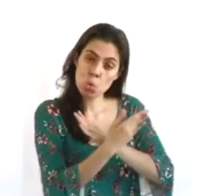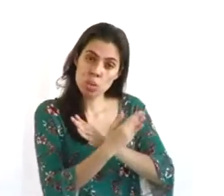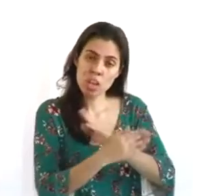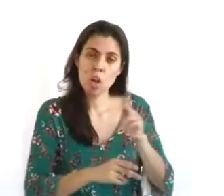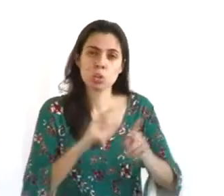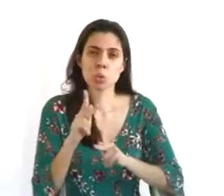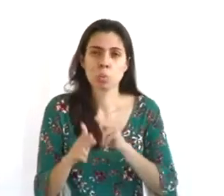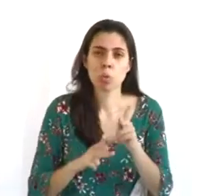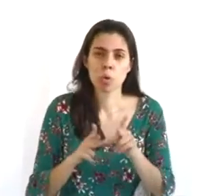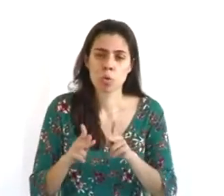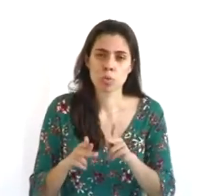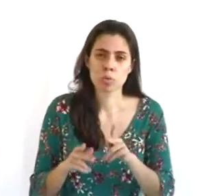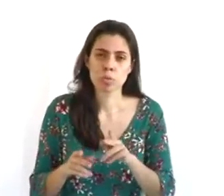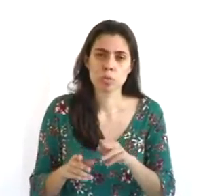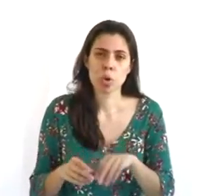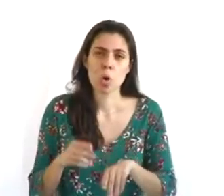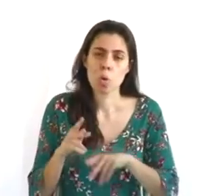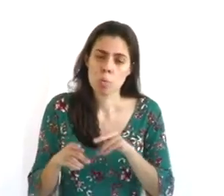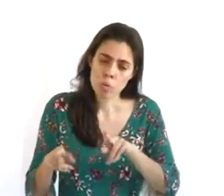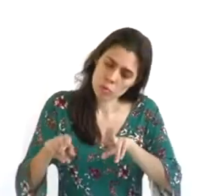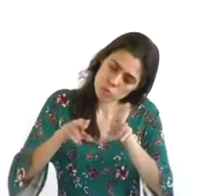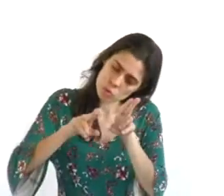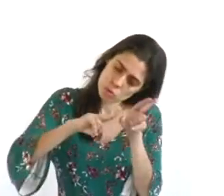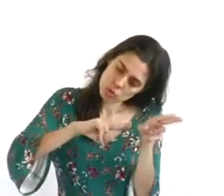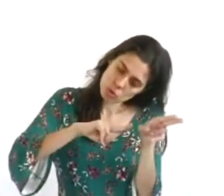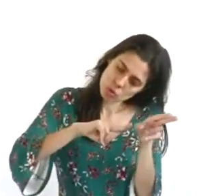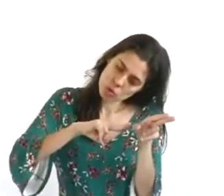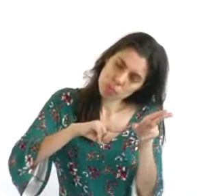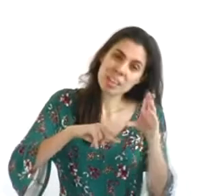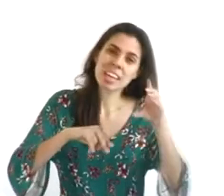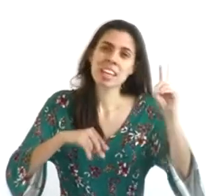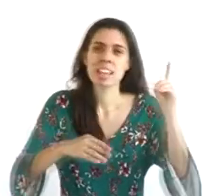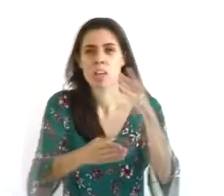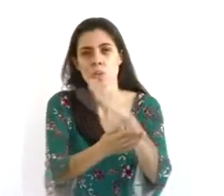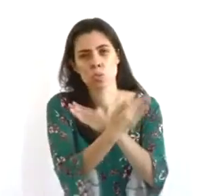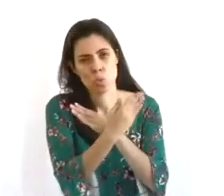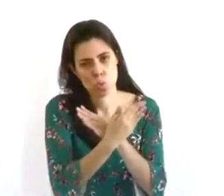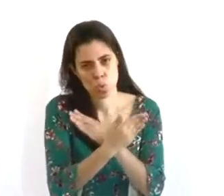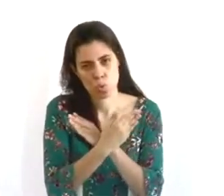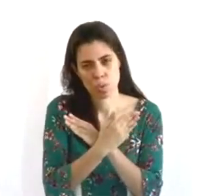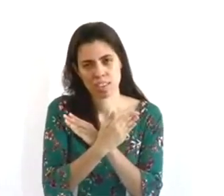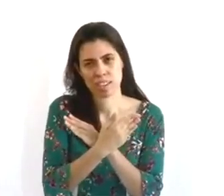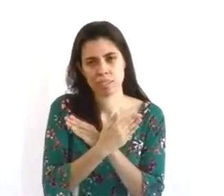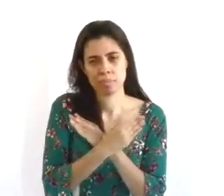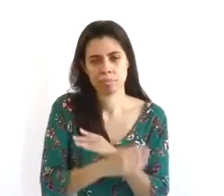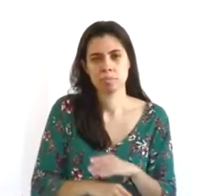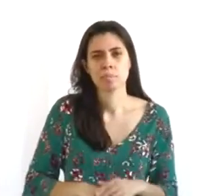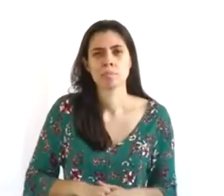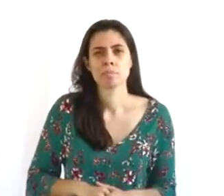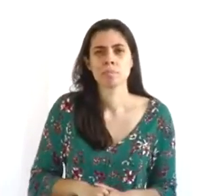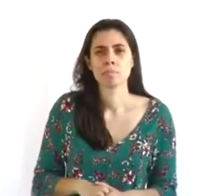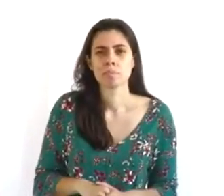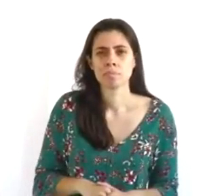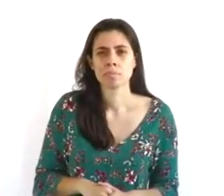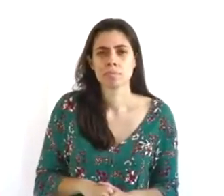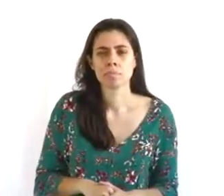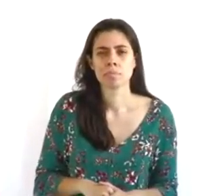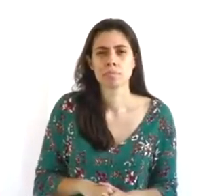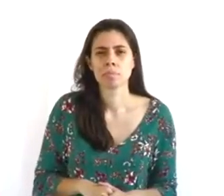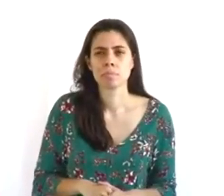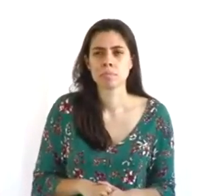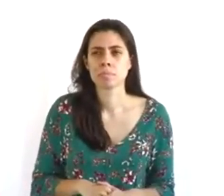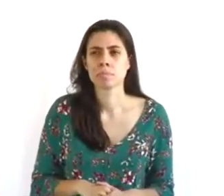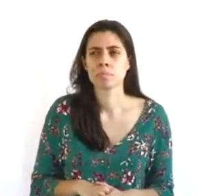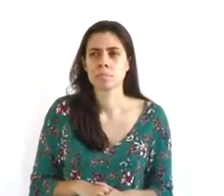Israel dormia naquela madrugada, ainda que nos desertos, nas tendas, quando eles acordavam de manhã, como que um orvalho sobre a vegetação, o que estava